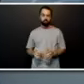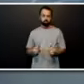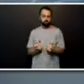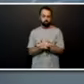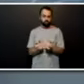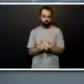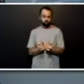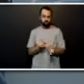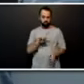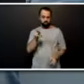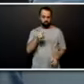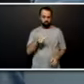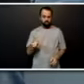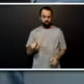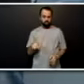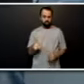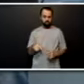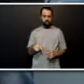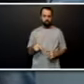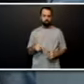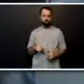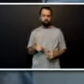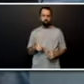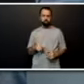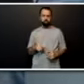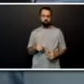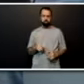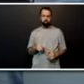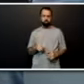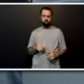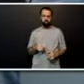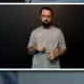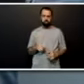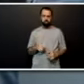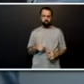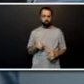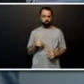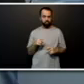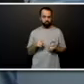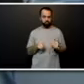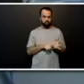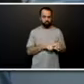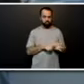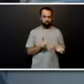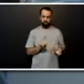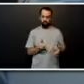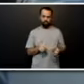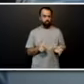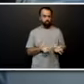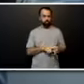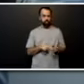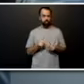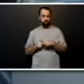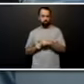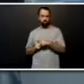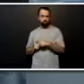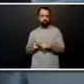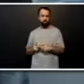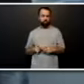Subconjunto de Z são não negativos, não